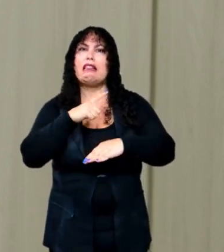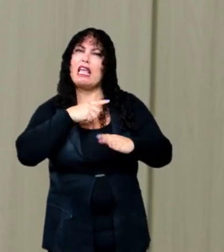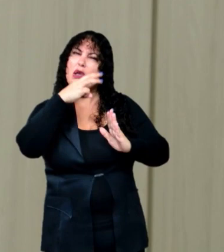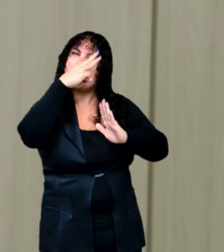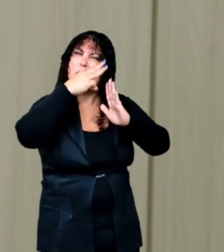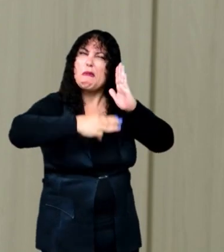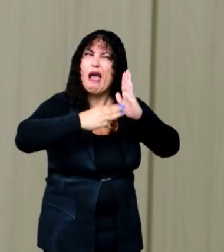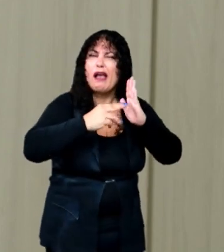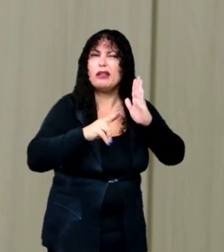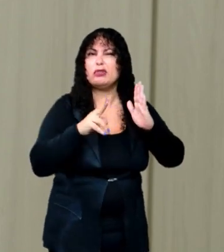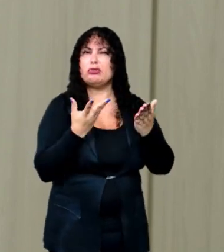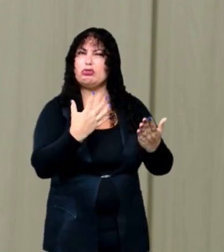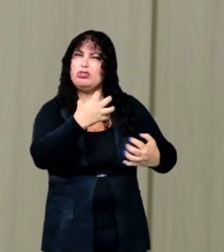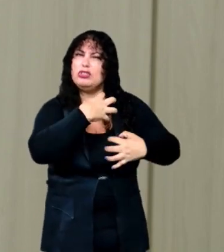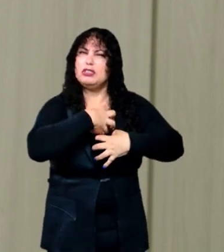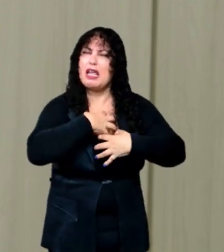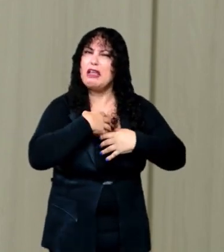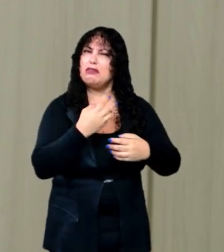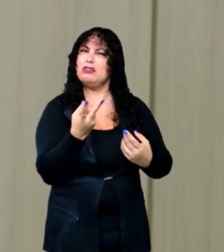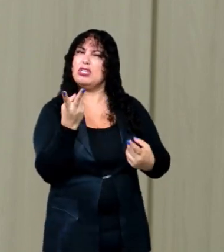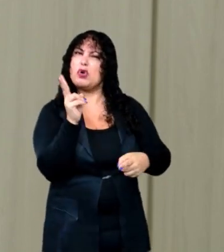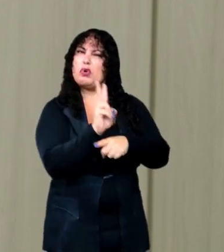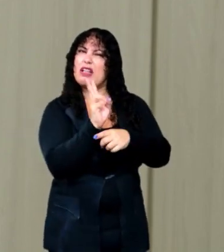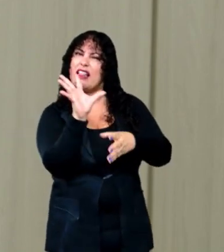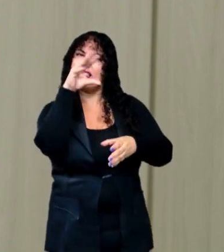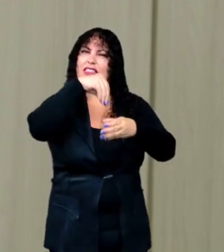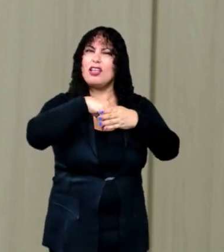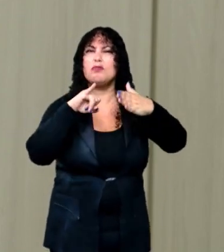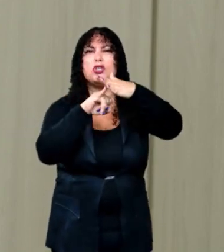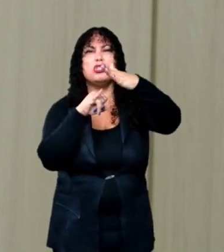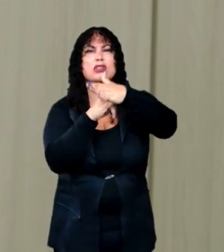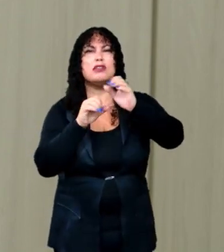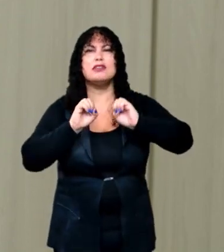método, esse modo de criação dentro de uma instituição de